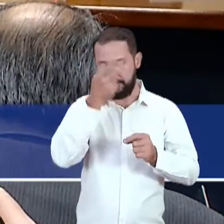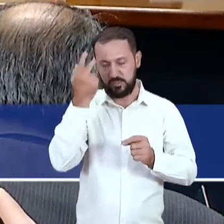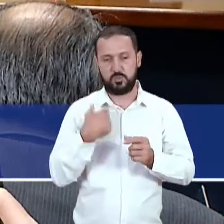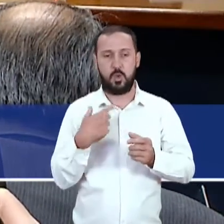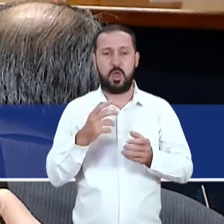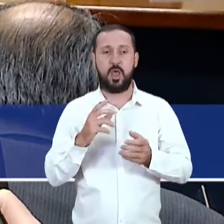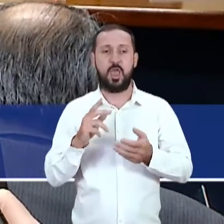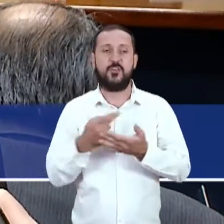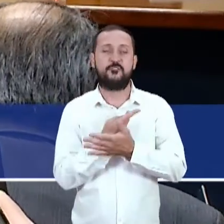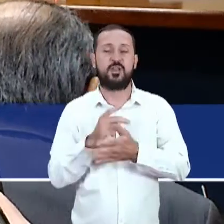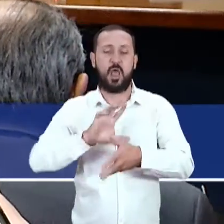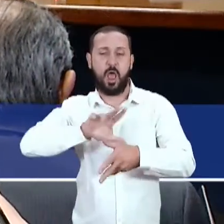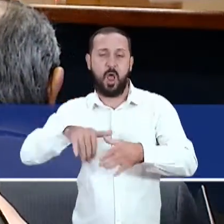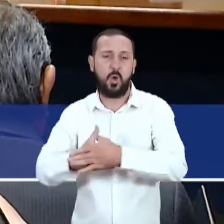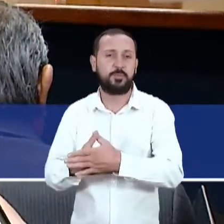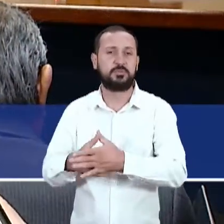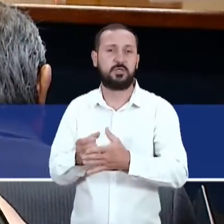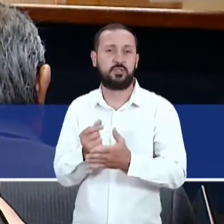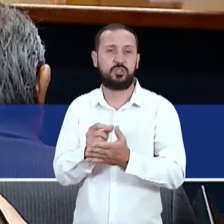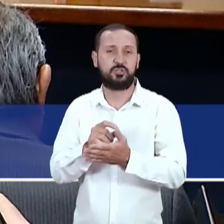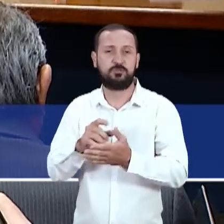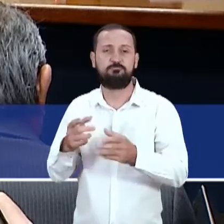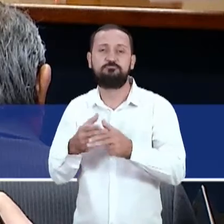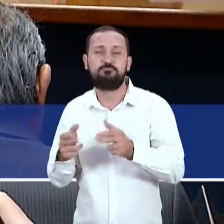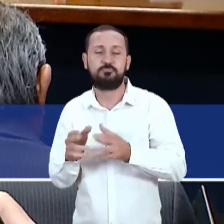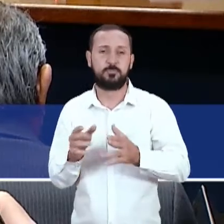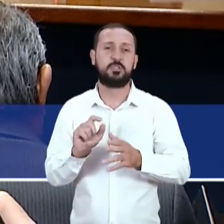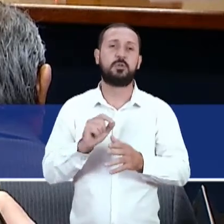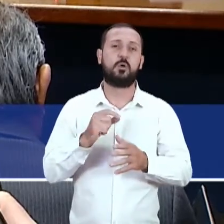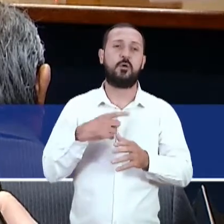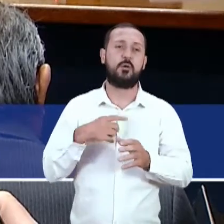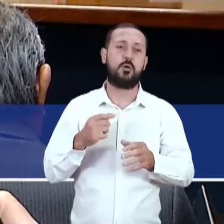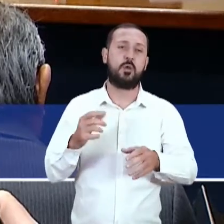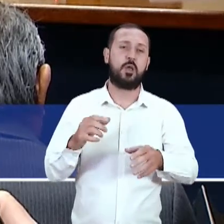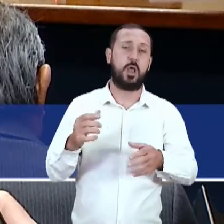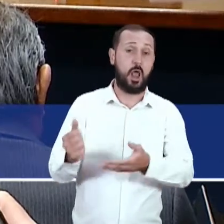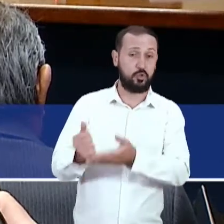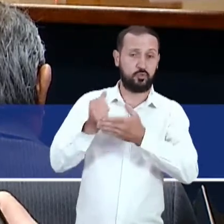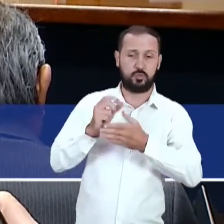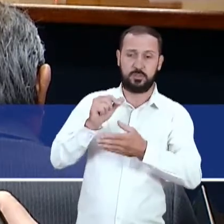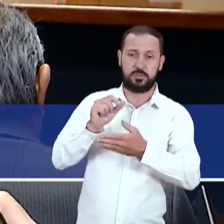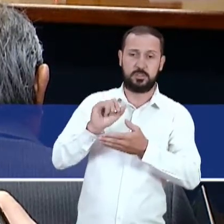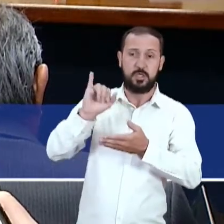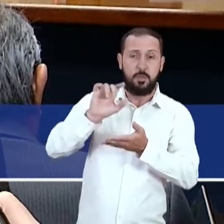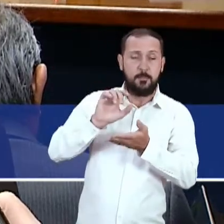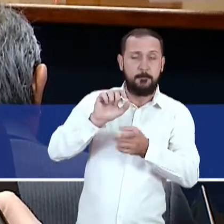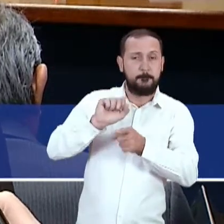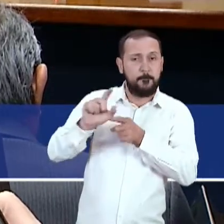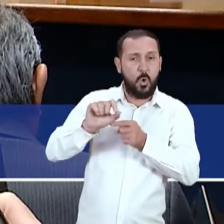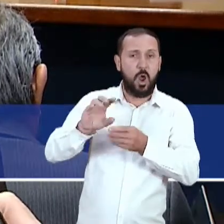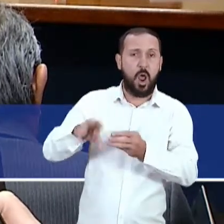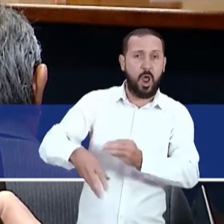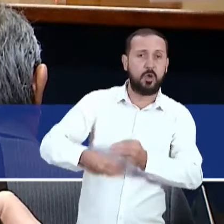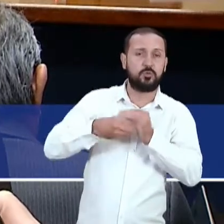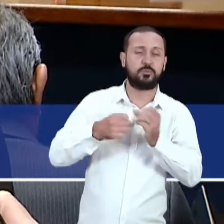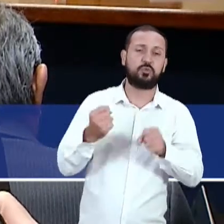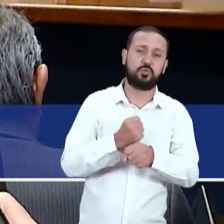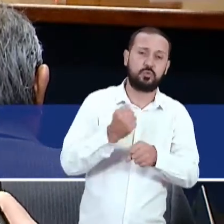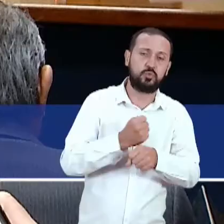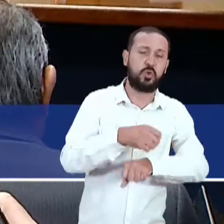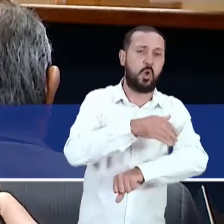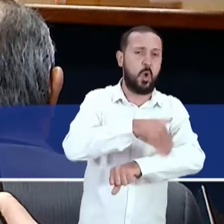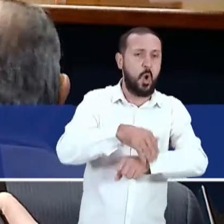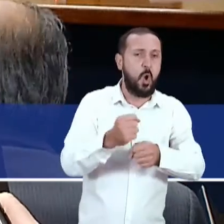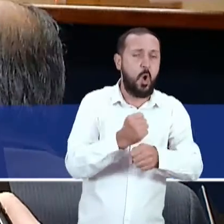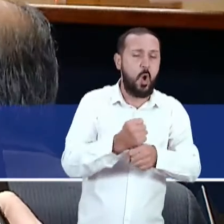dificuldade para a sonegação, melhorando a arrecadação e, consequentemente, o volume de obras, de serviços na